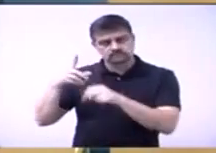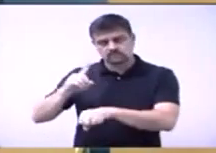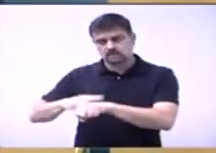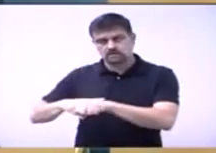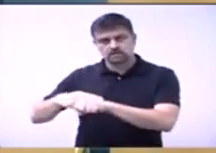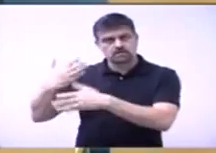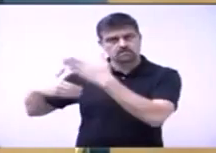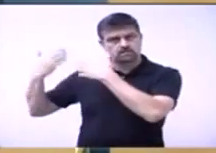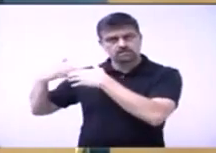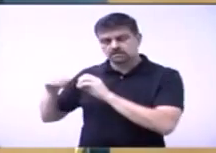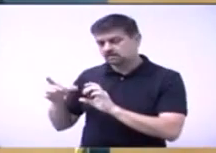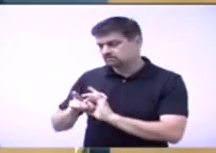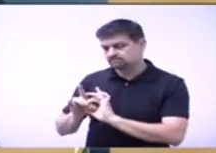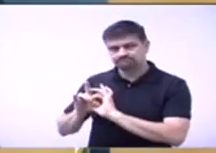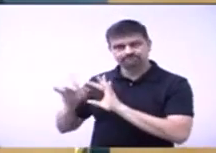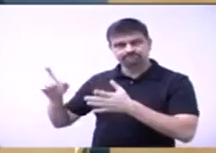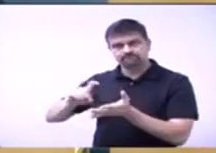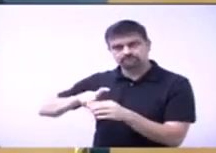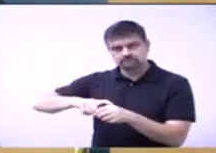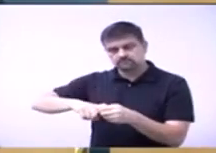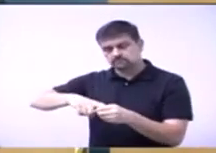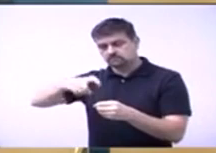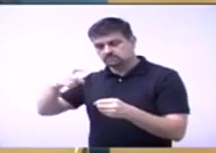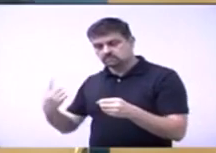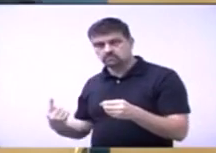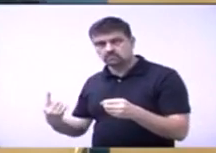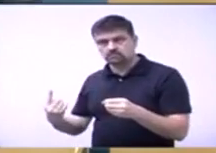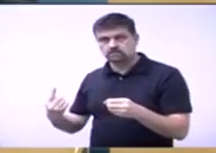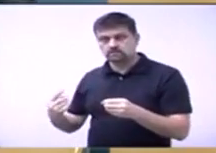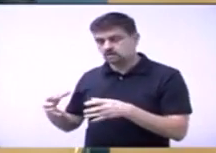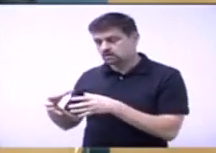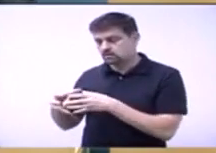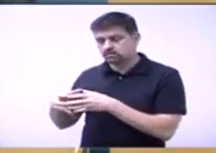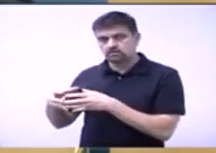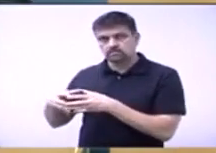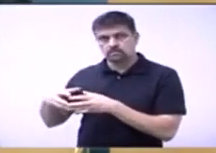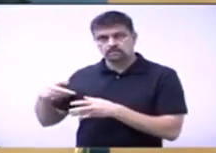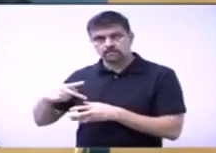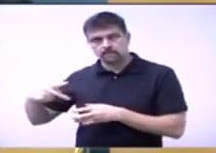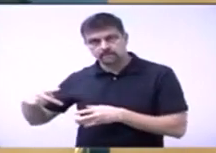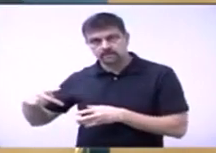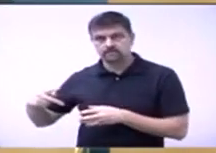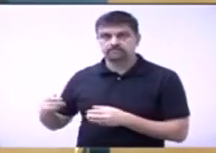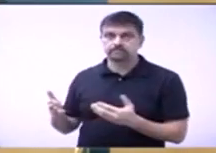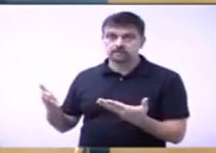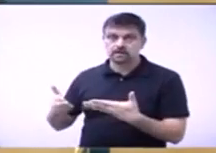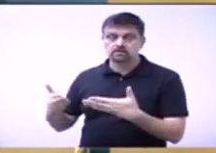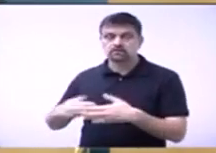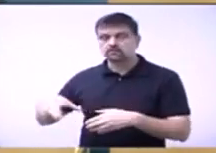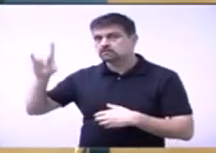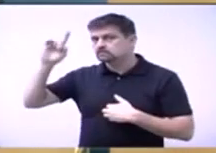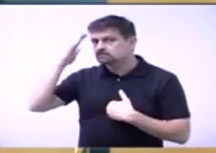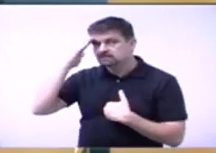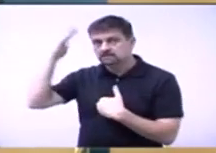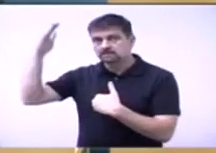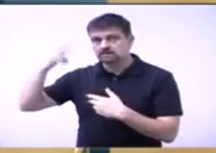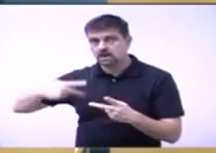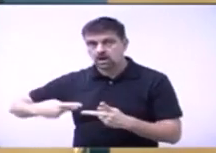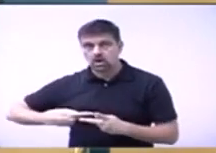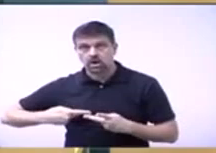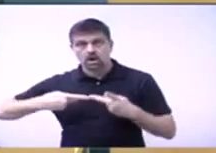também me desliguei do PSB e fui para o PP. E hoje, graças a Deus, depois de receber o